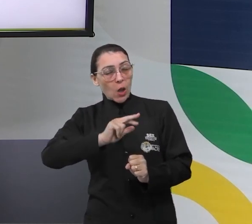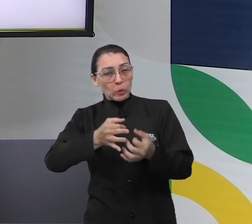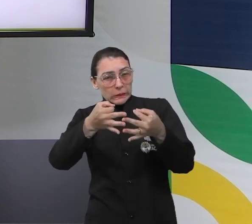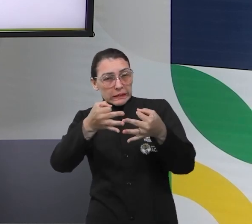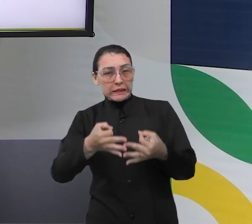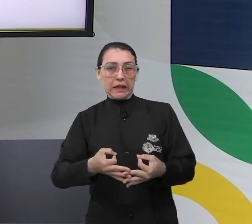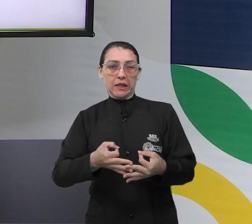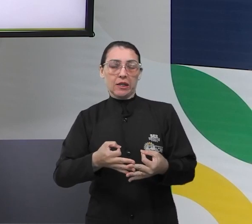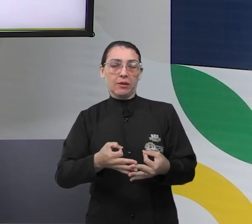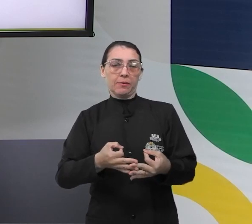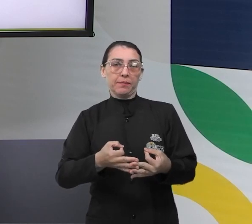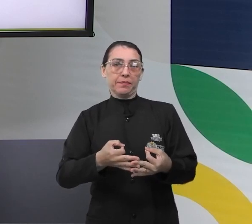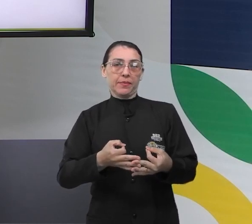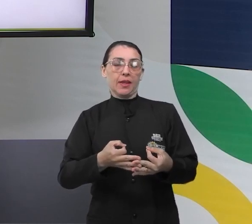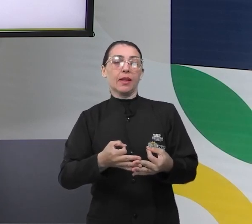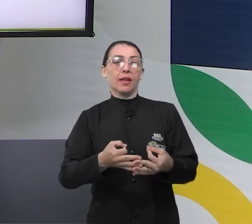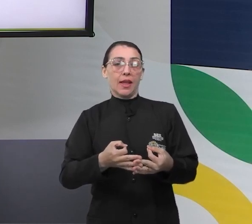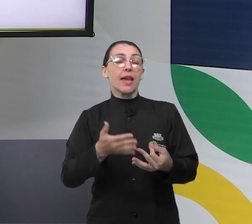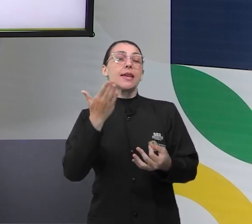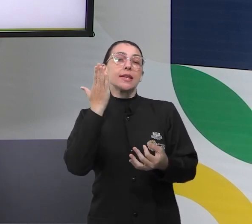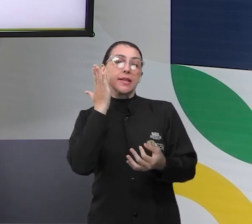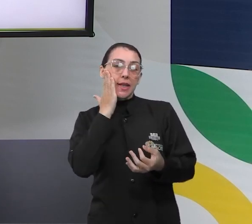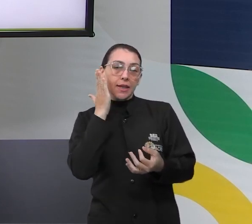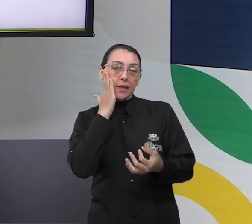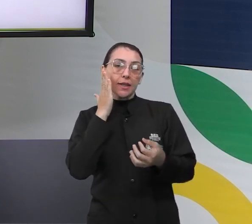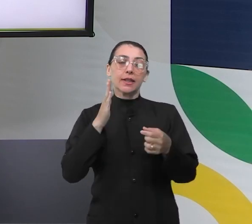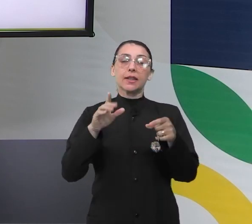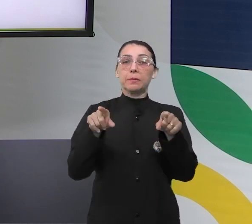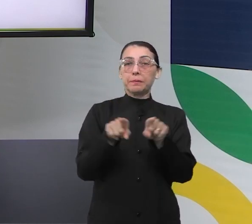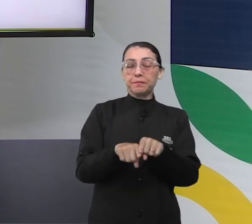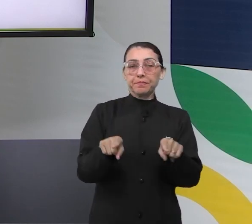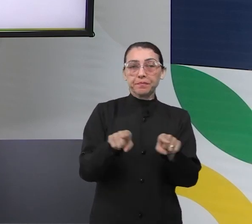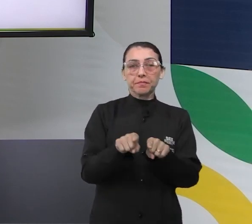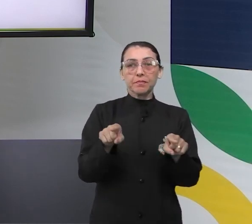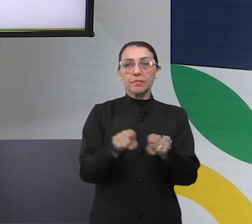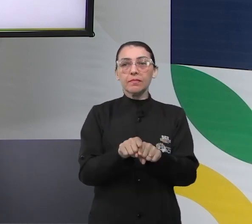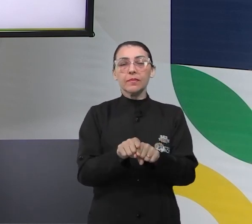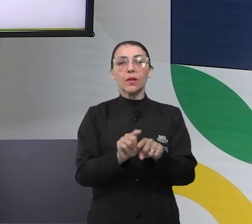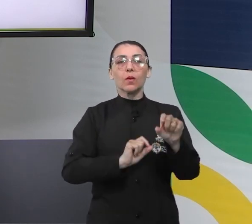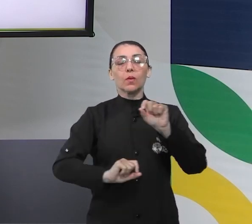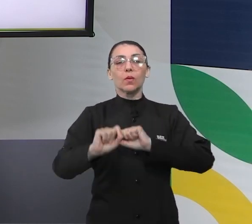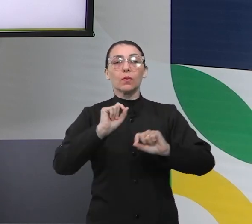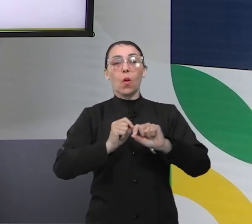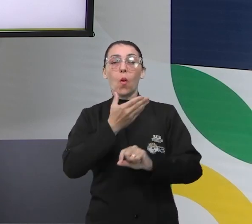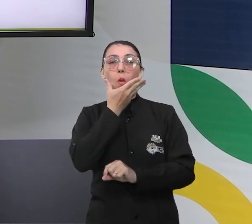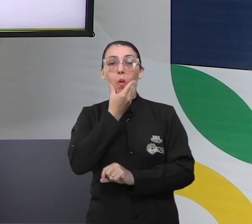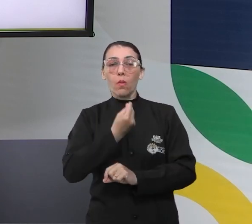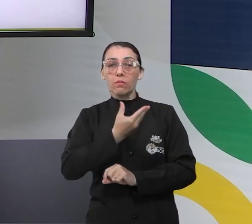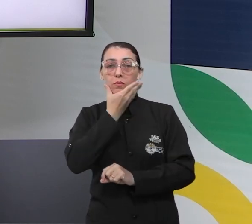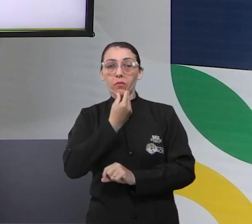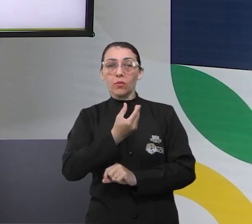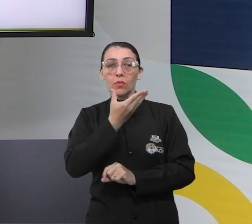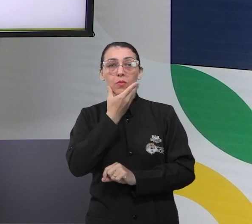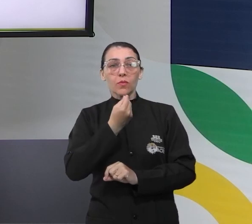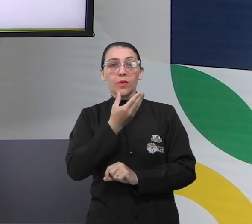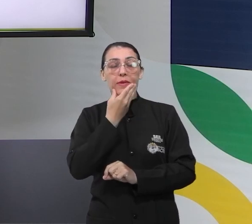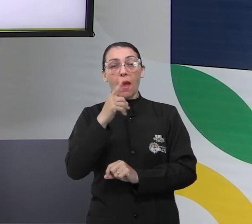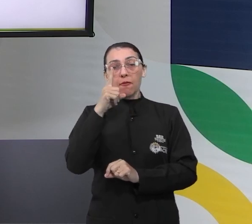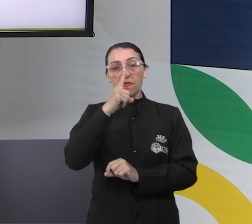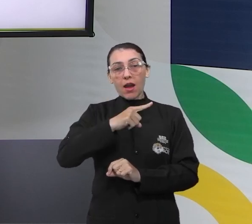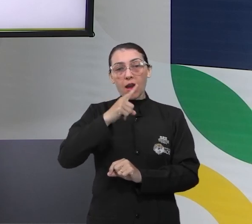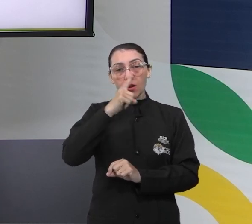ideal. Então, isso compreende o fato de que o homem é